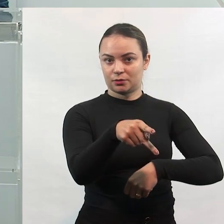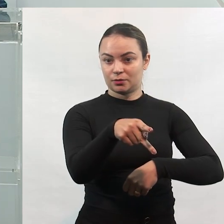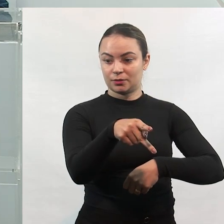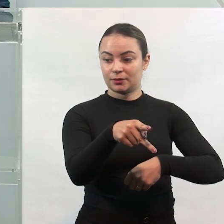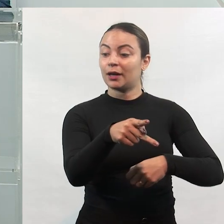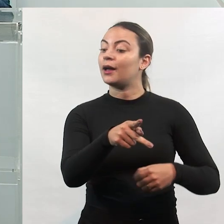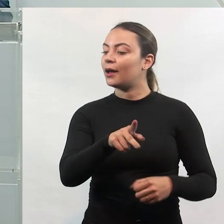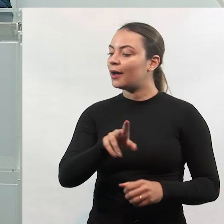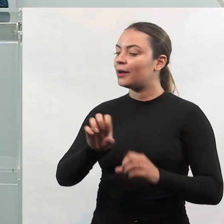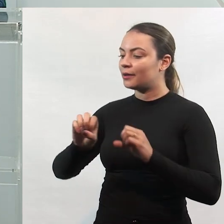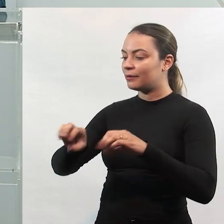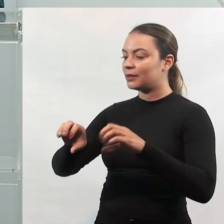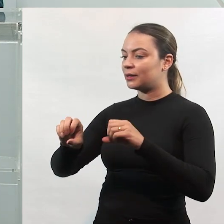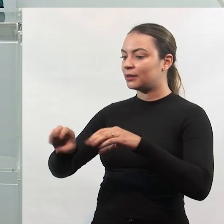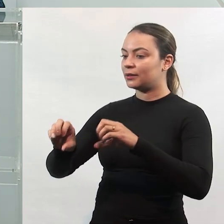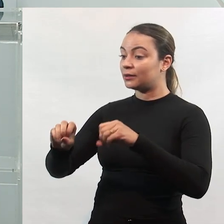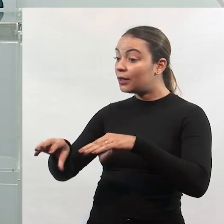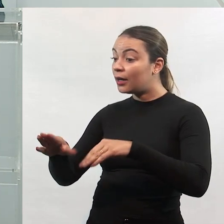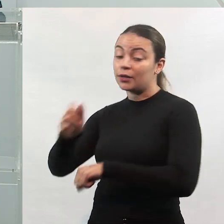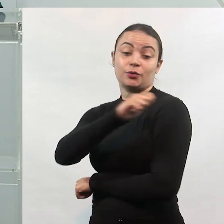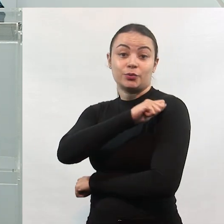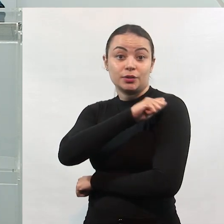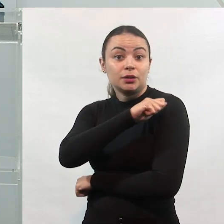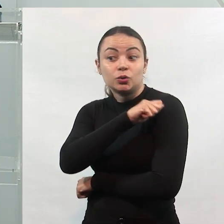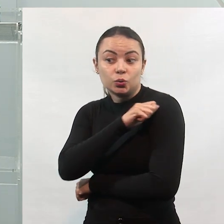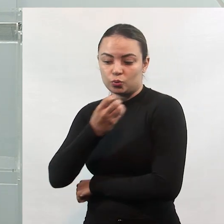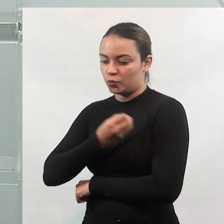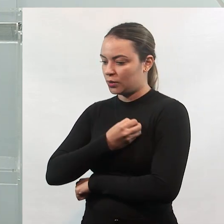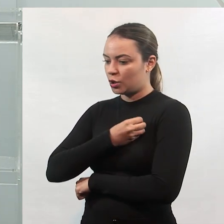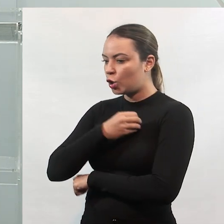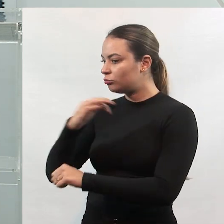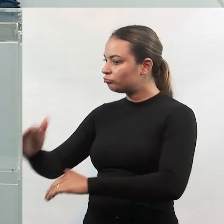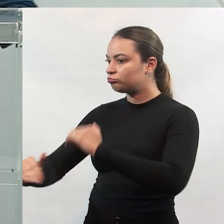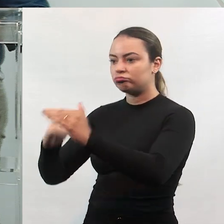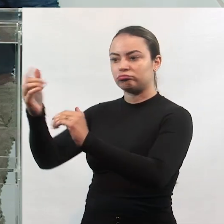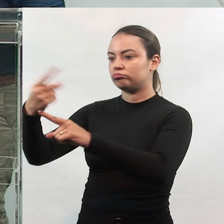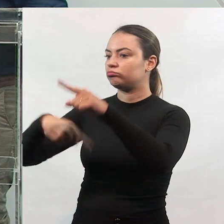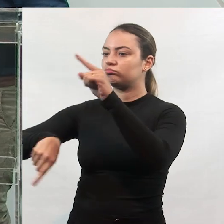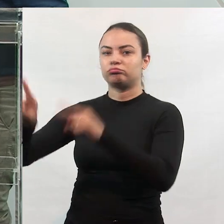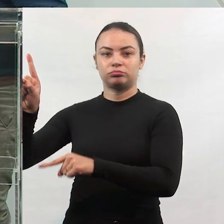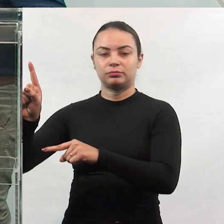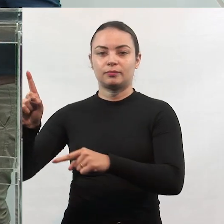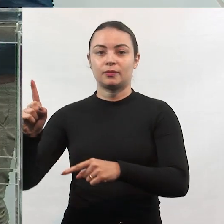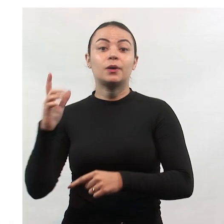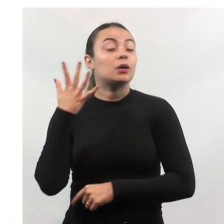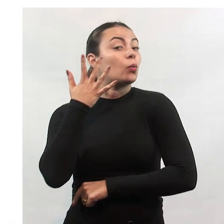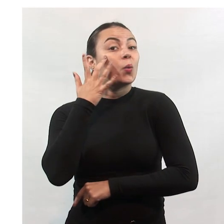público pesquisado, porque daí vem as limitações, que é um assunto que a gente vai ver daqui a pouco. Tá?